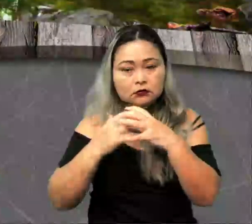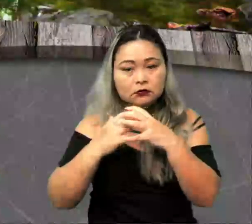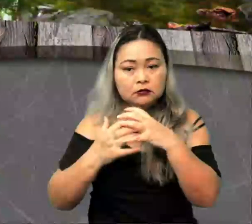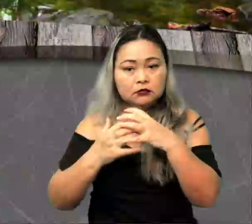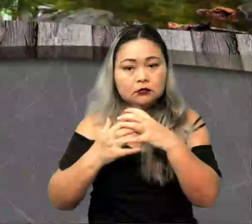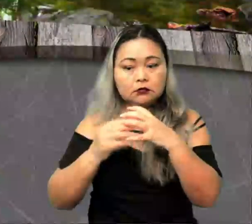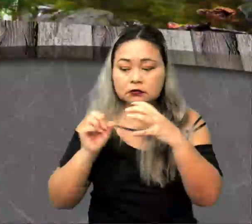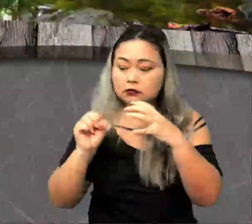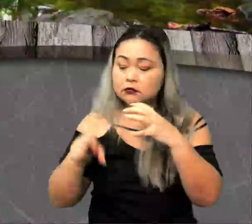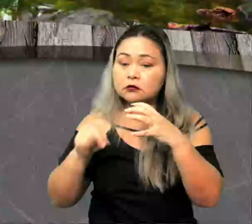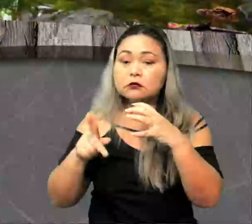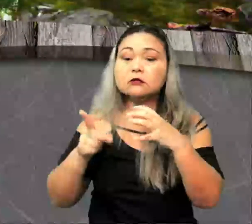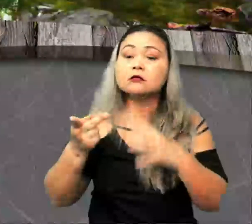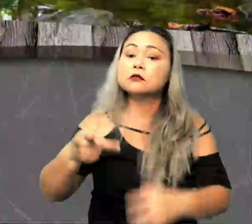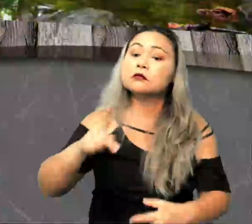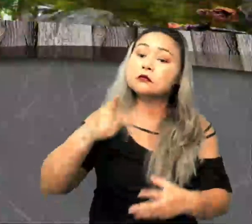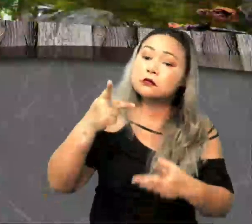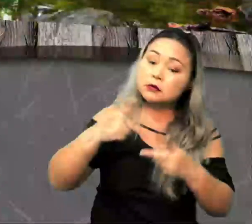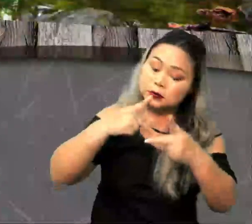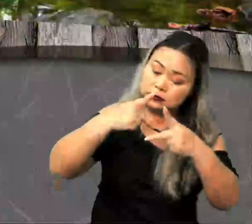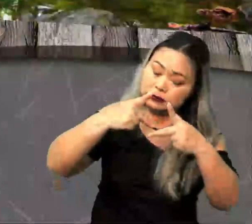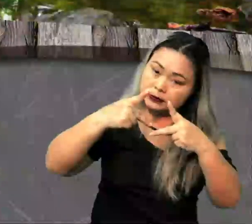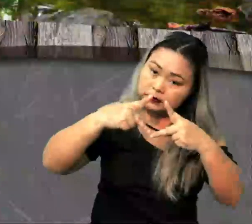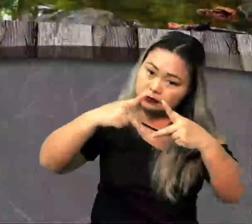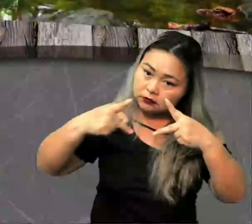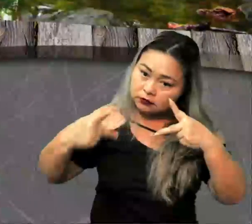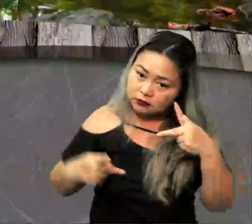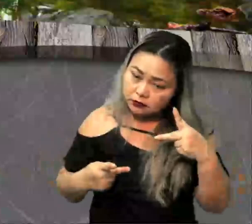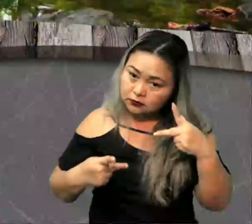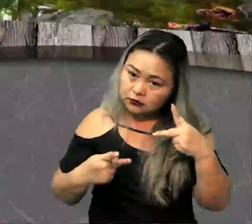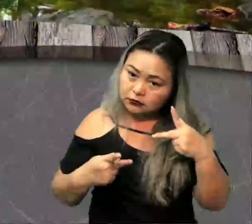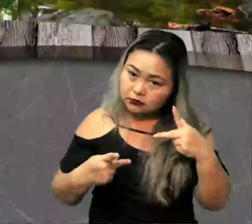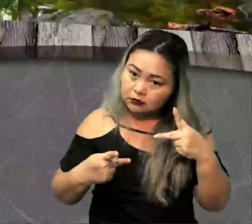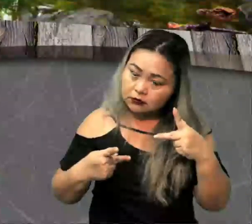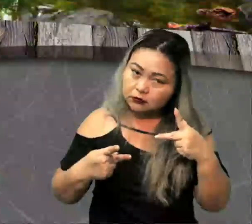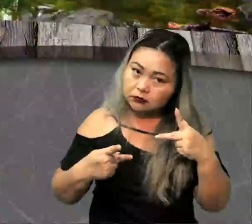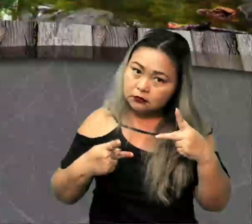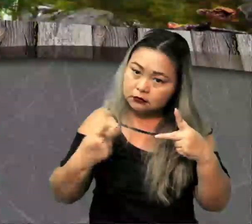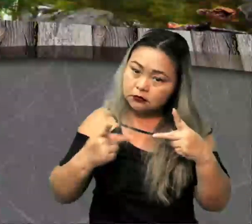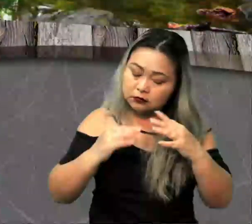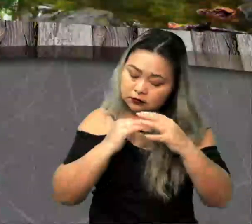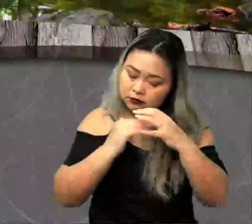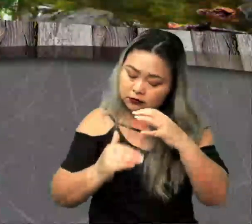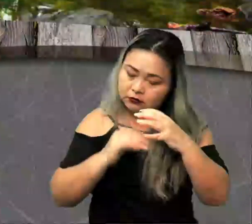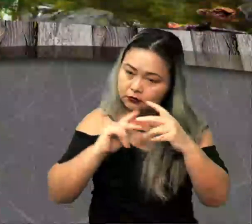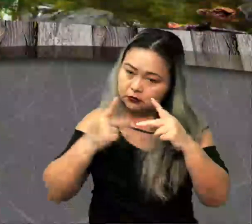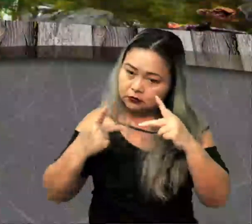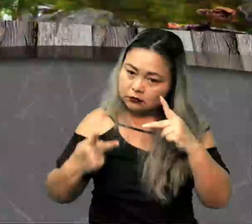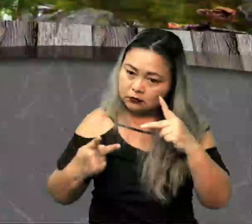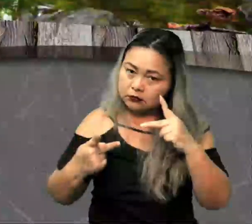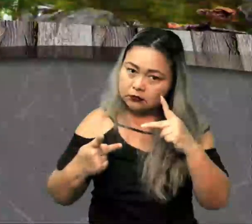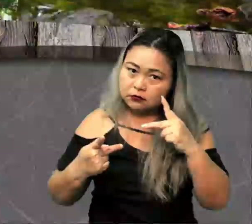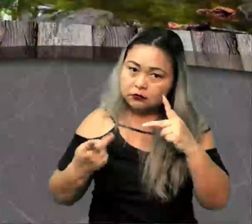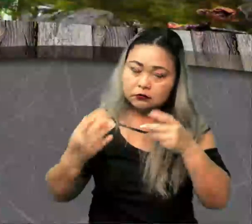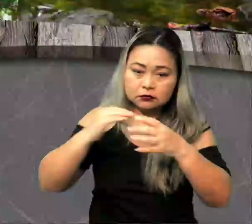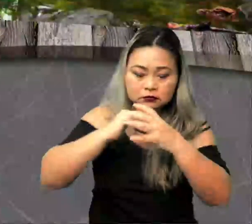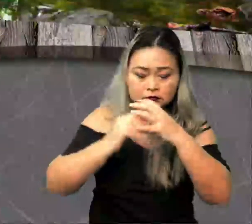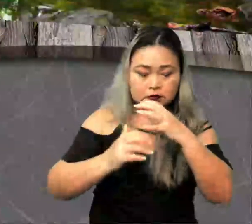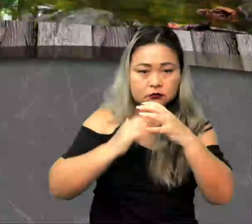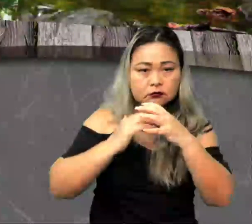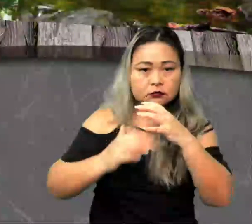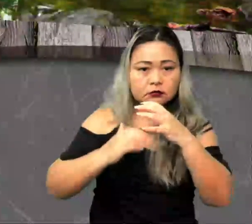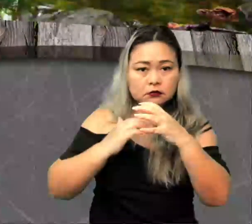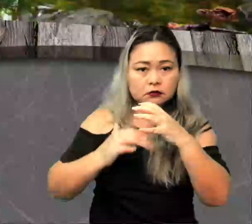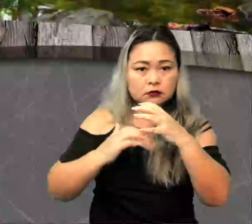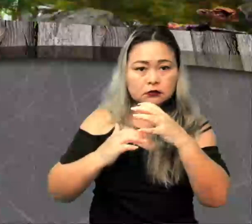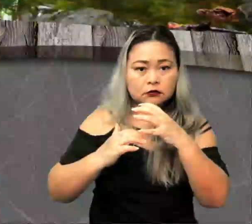de proteína. Não é isso? É o capsídeo. Dentro desse